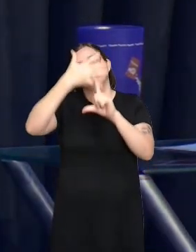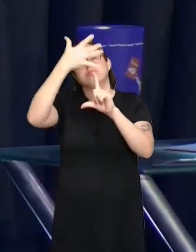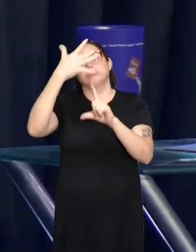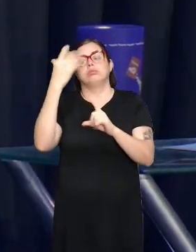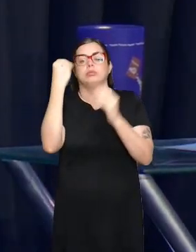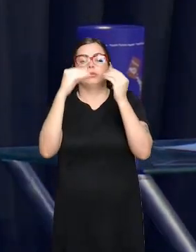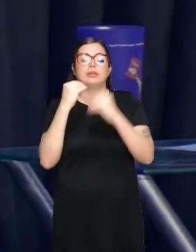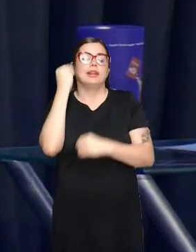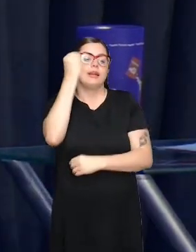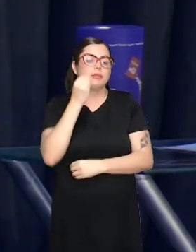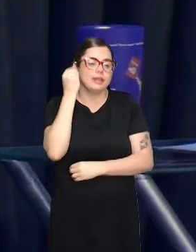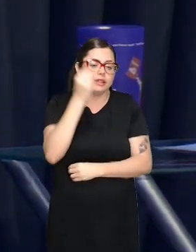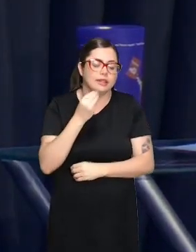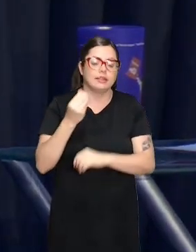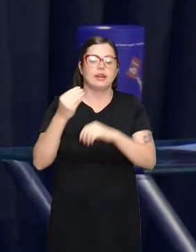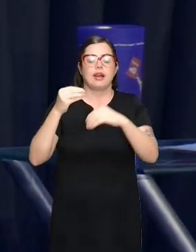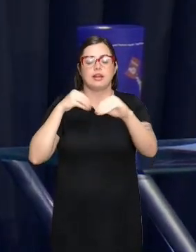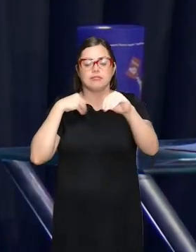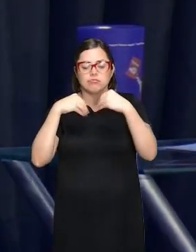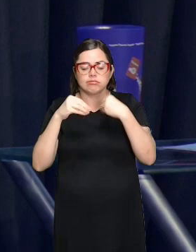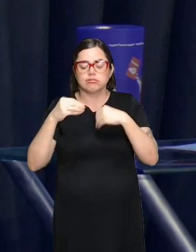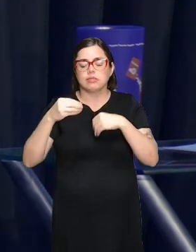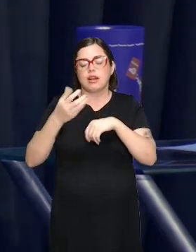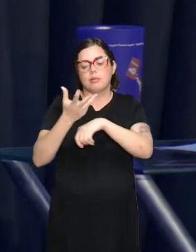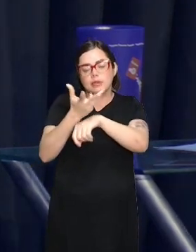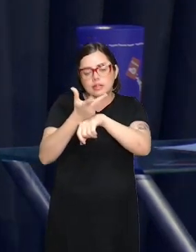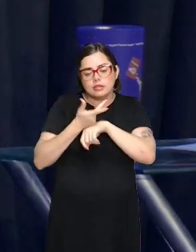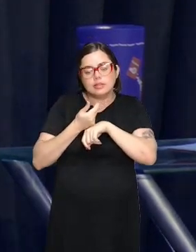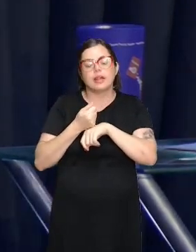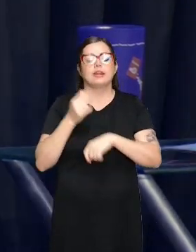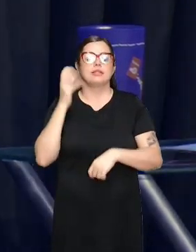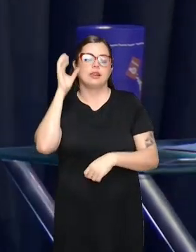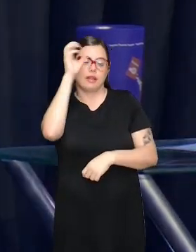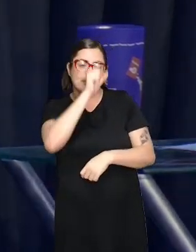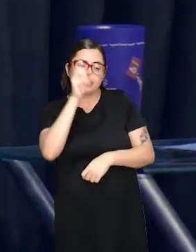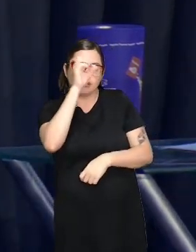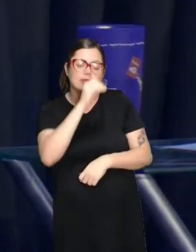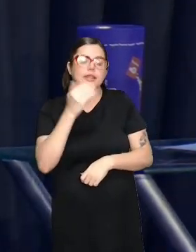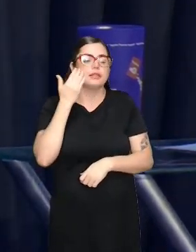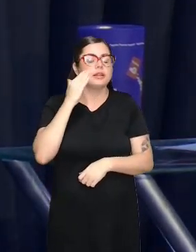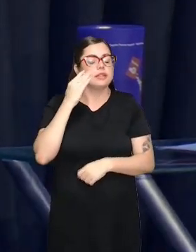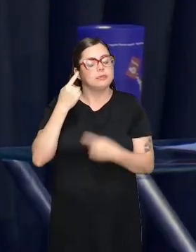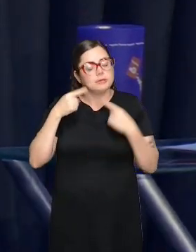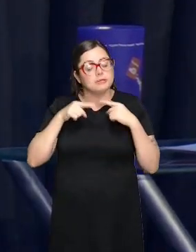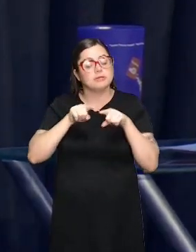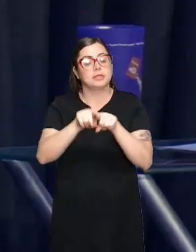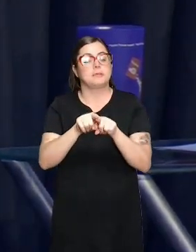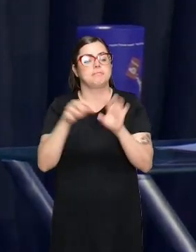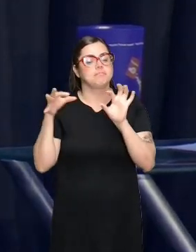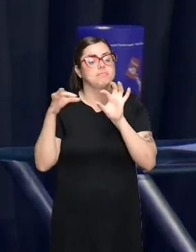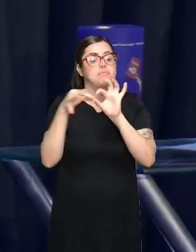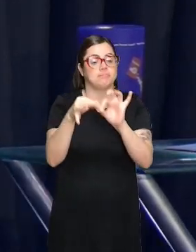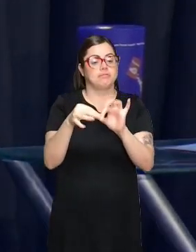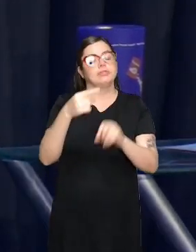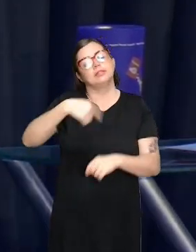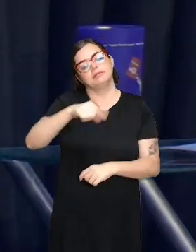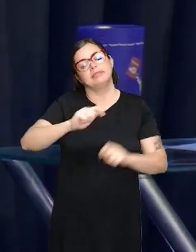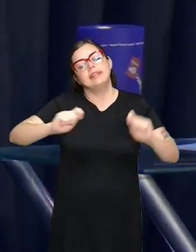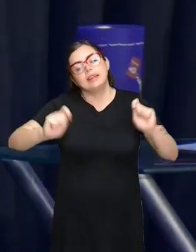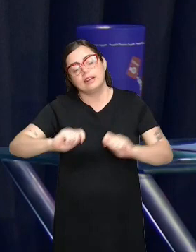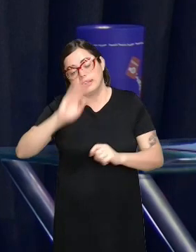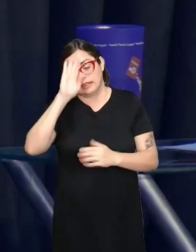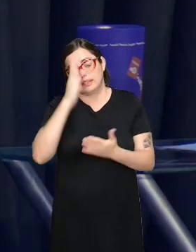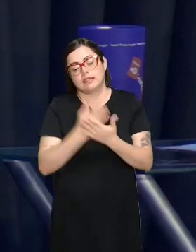também buscar novas habilidades, aprender, entender, se antenar. Mas eu acredito que a gente tem que quebrar um